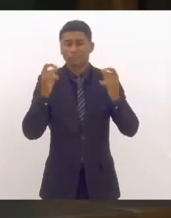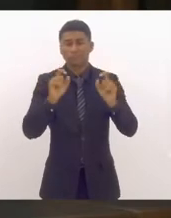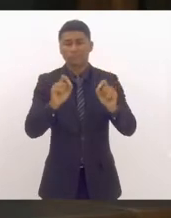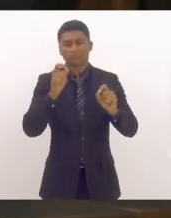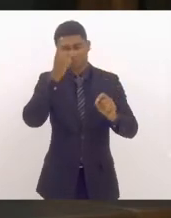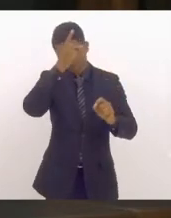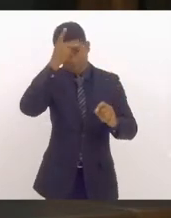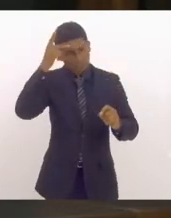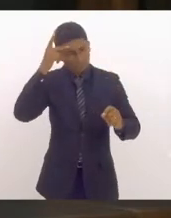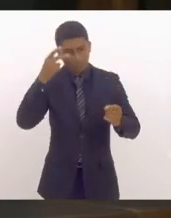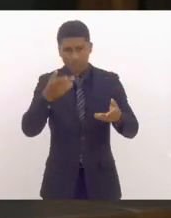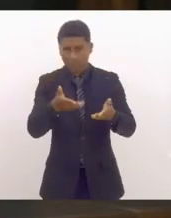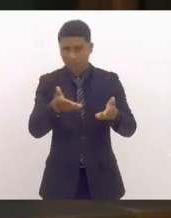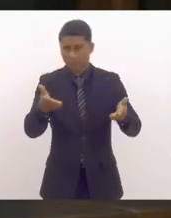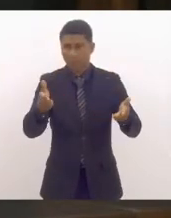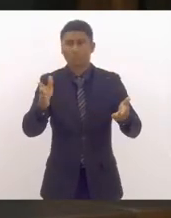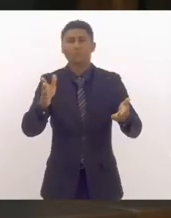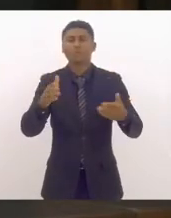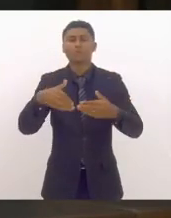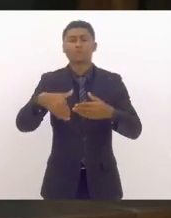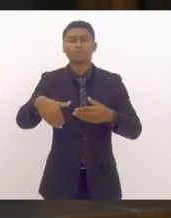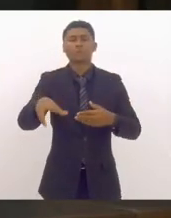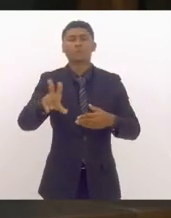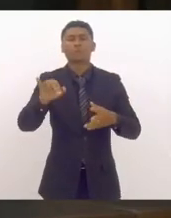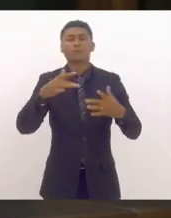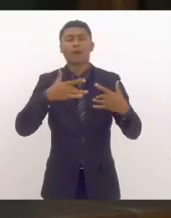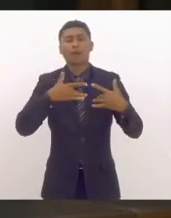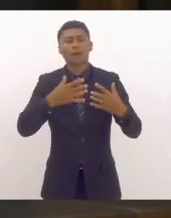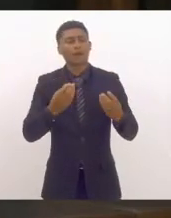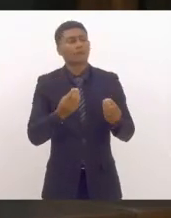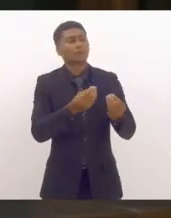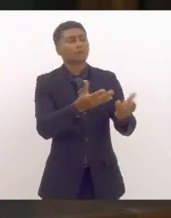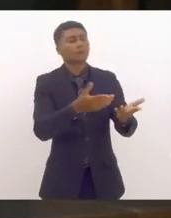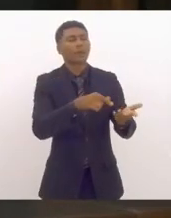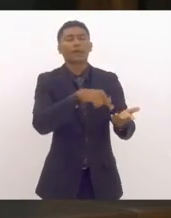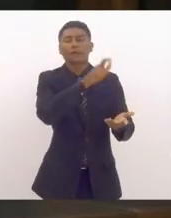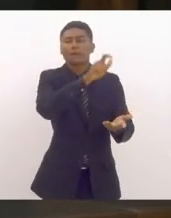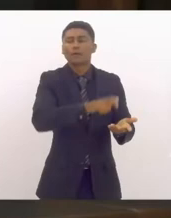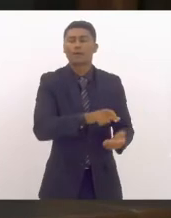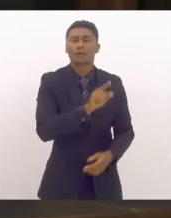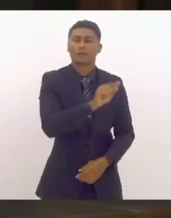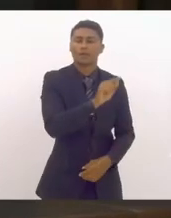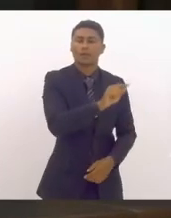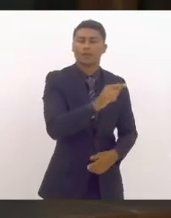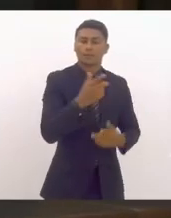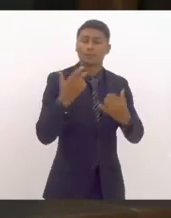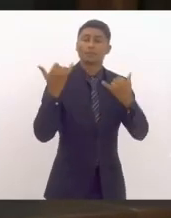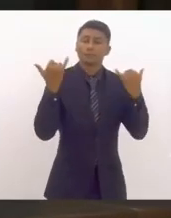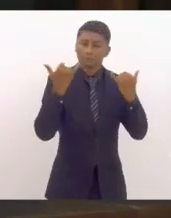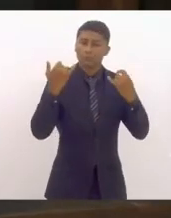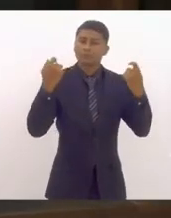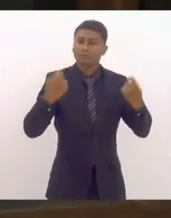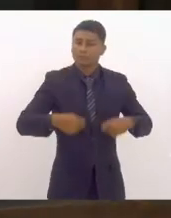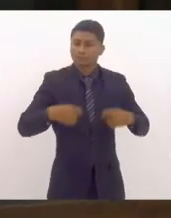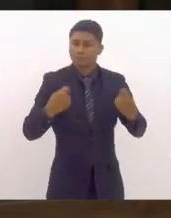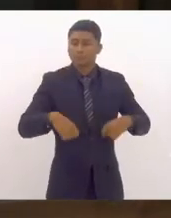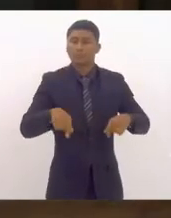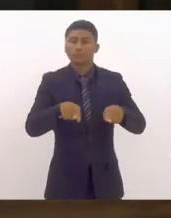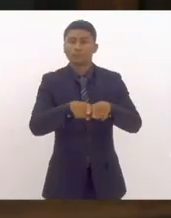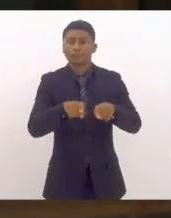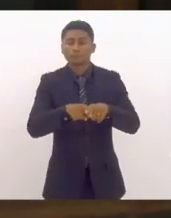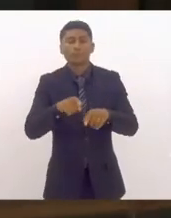que receberão as perucas, se possa fazer um inventário das causas da queda de